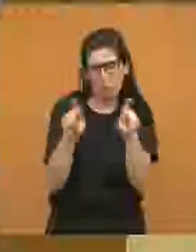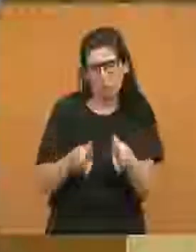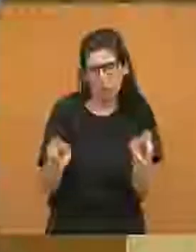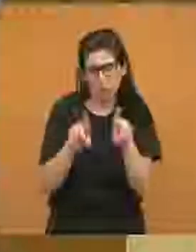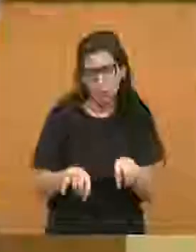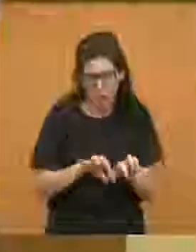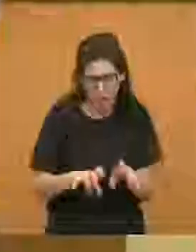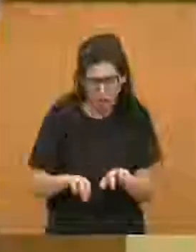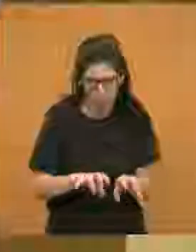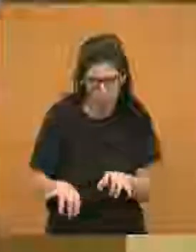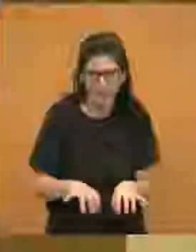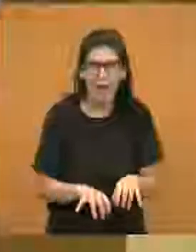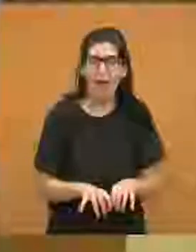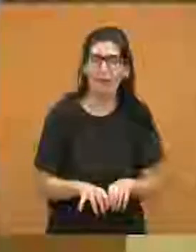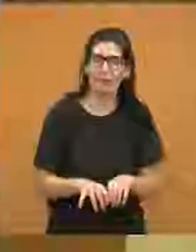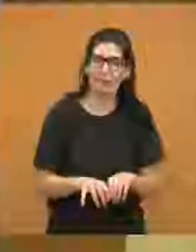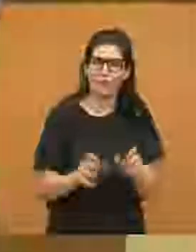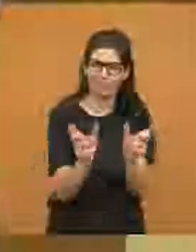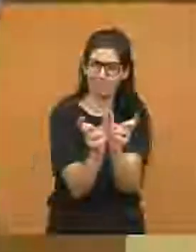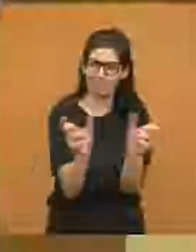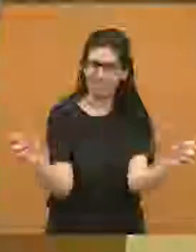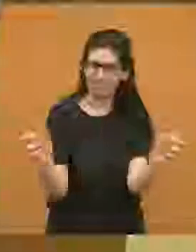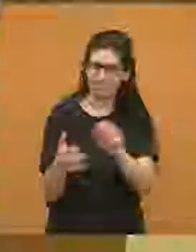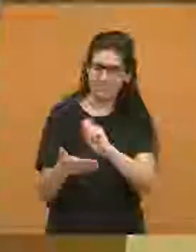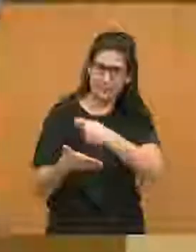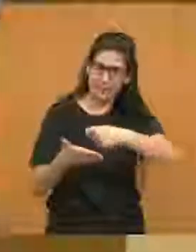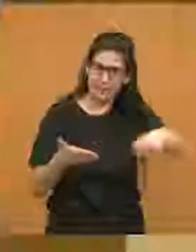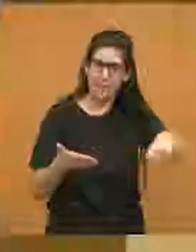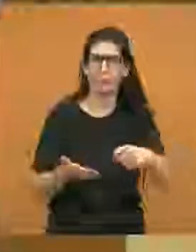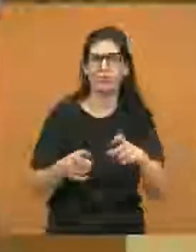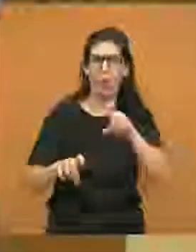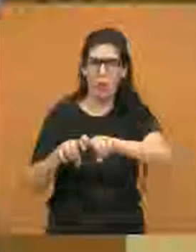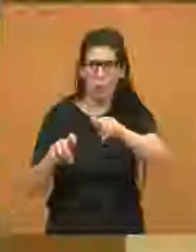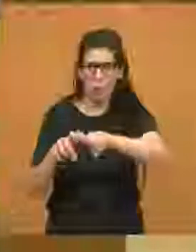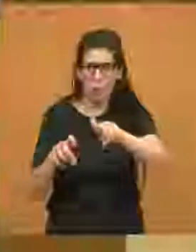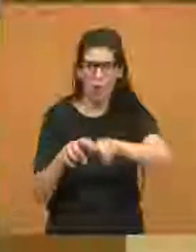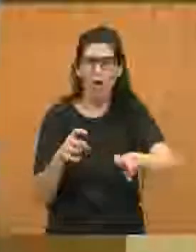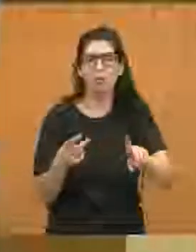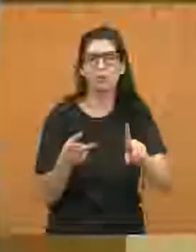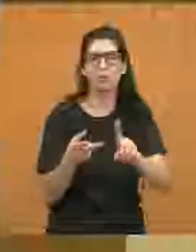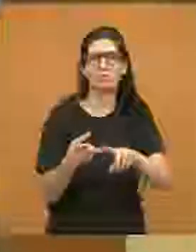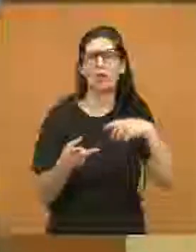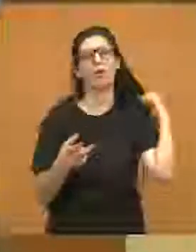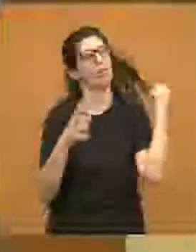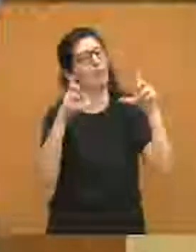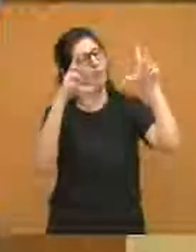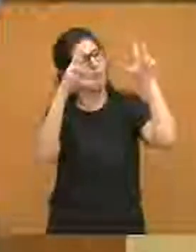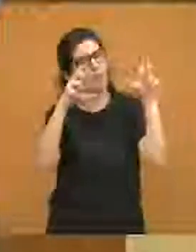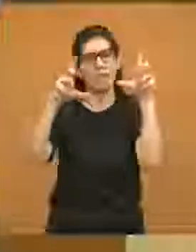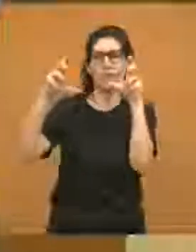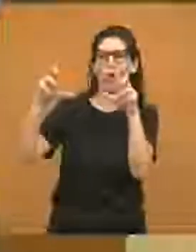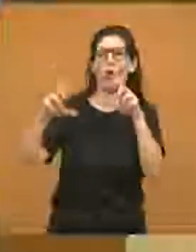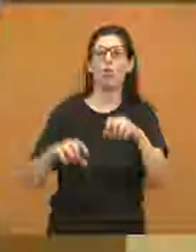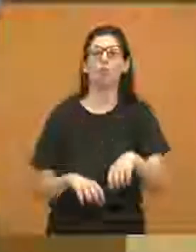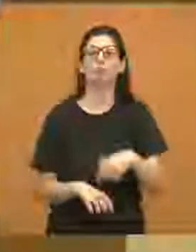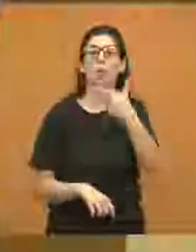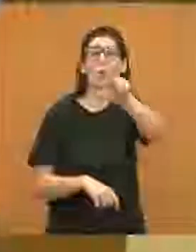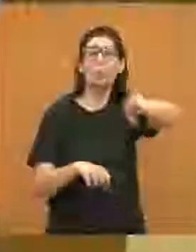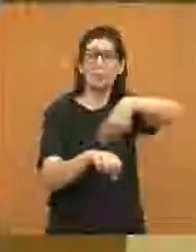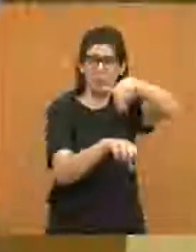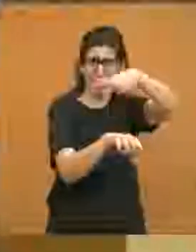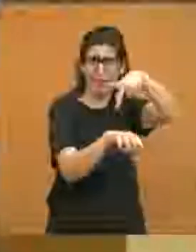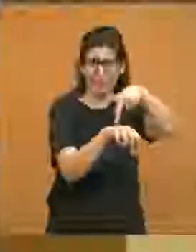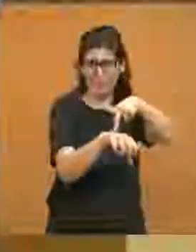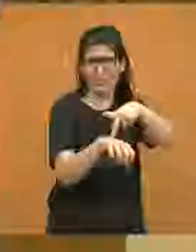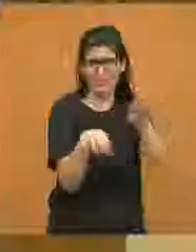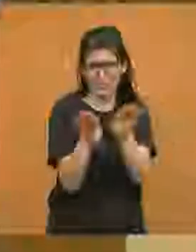a gente não verifica, e algumas até de caráter internacional, que exploram a foto, exploram a sexualidade das